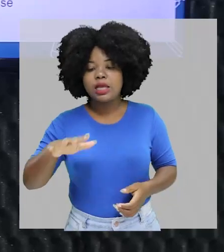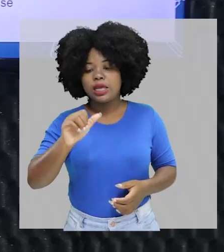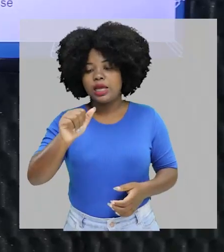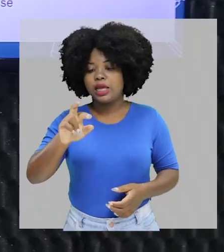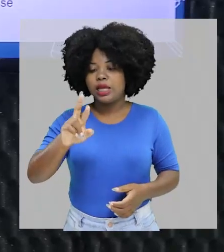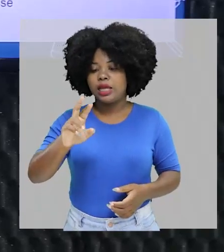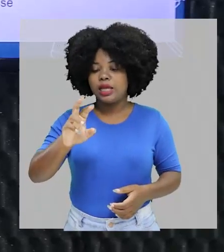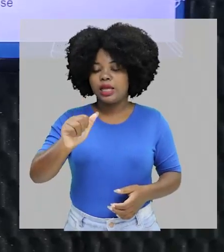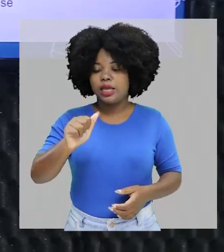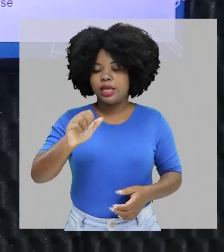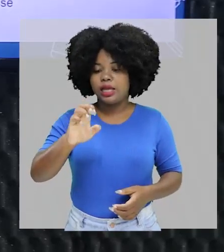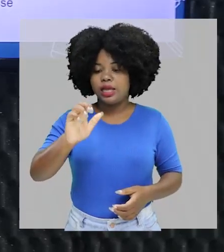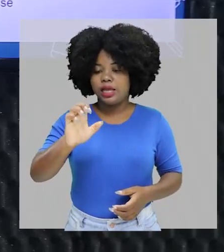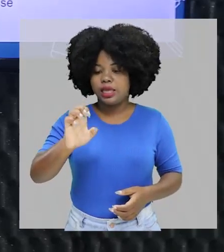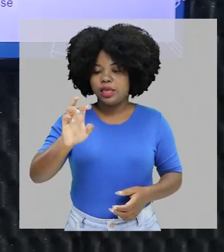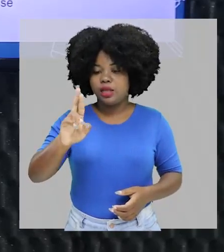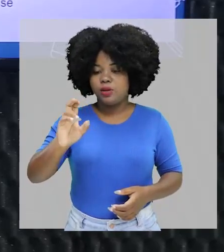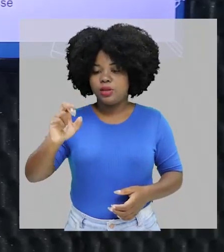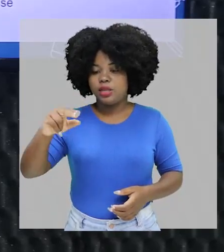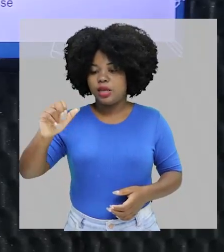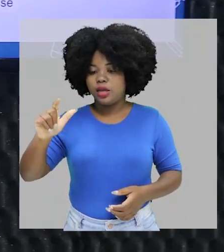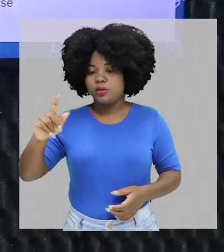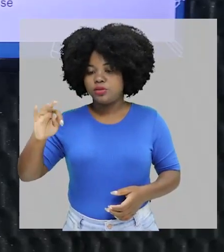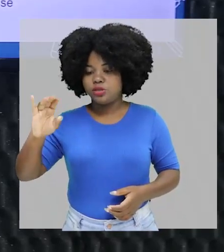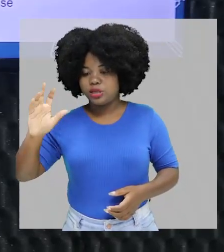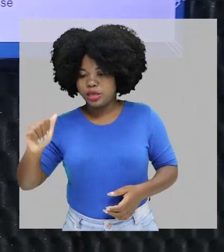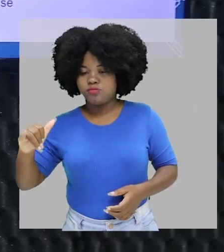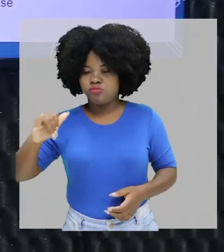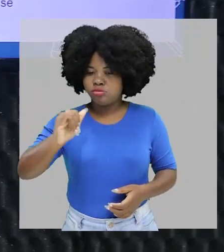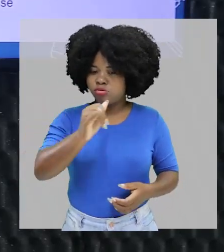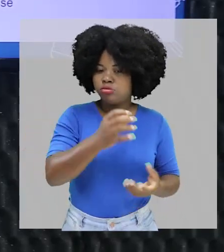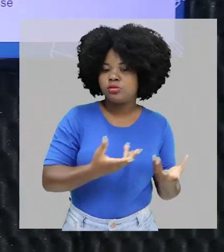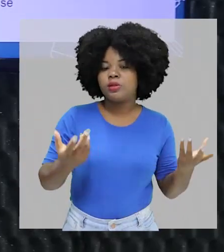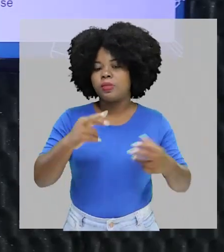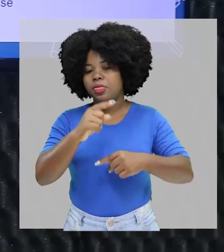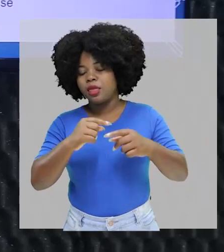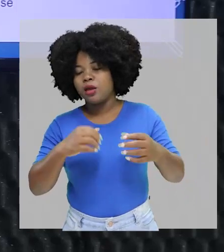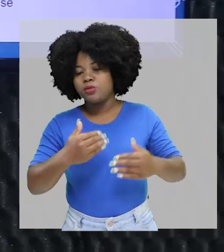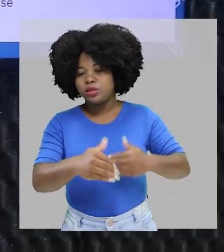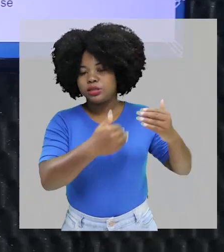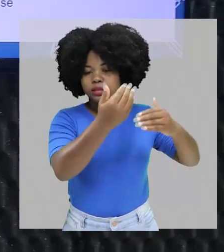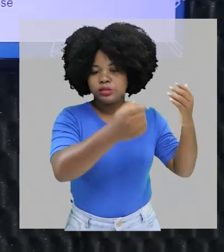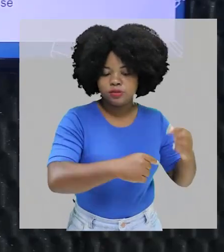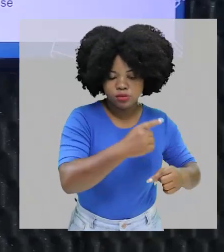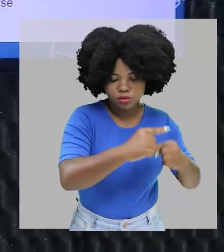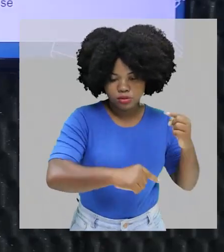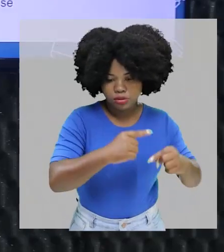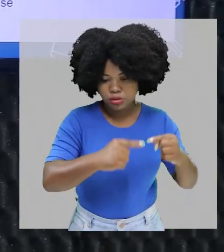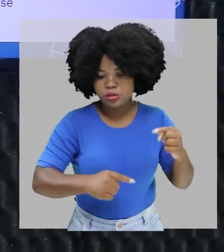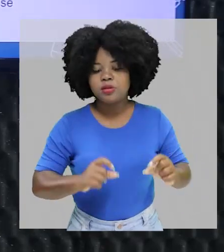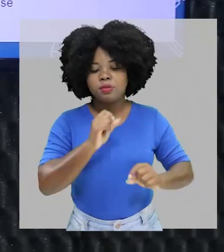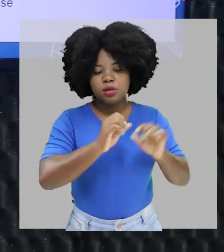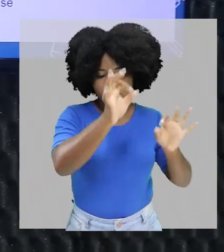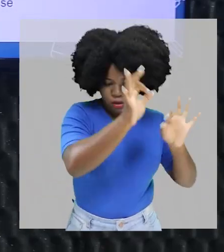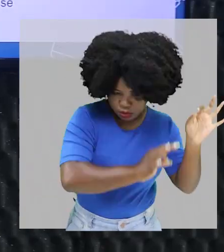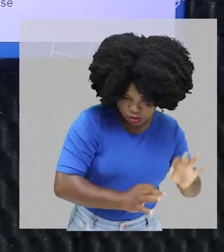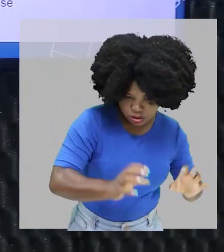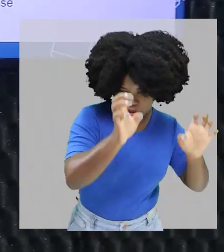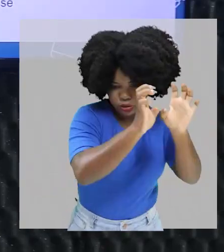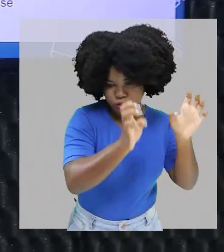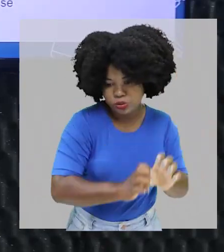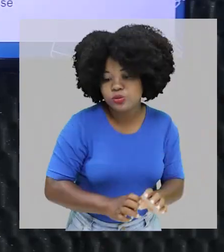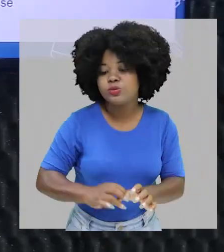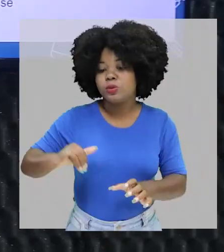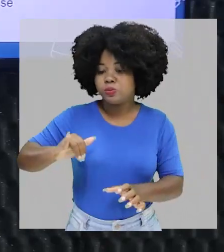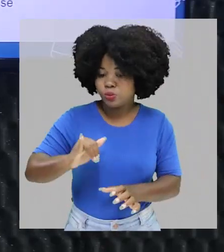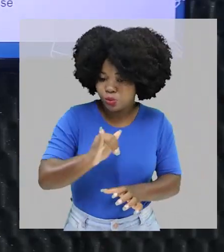No desenvolvimento de equipamentos, de materiais para os aviões. E para os